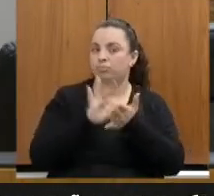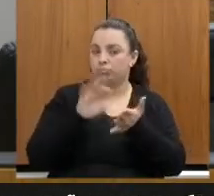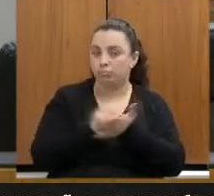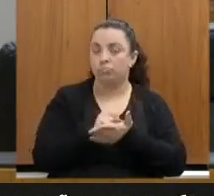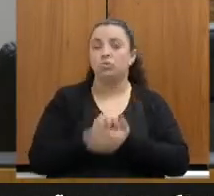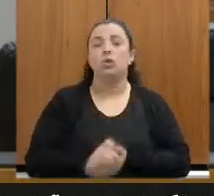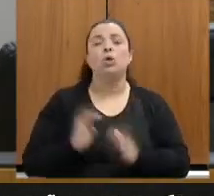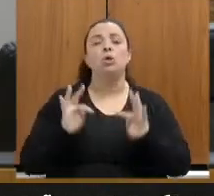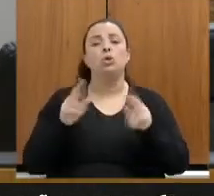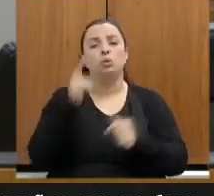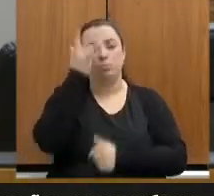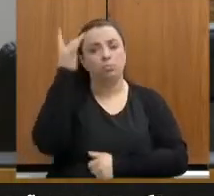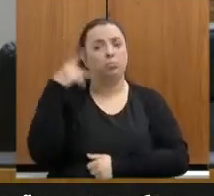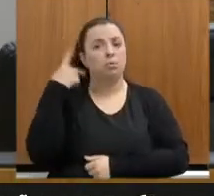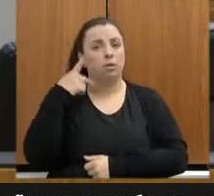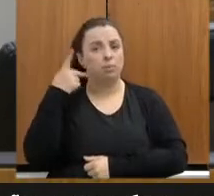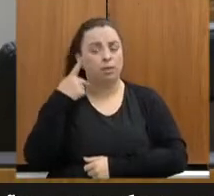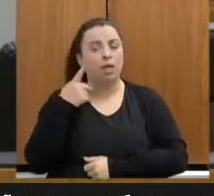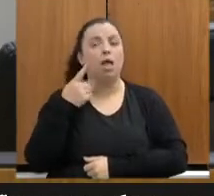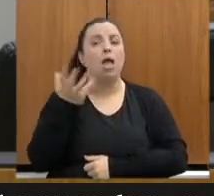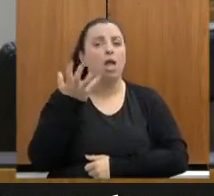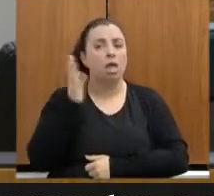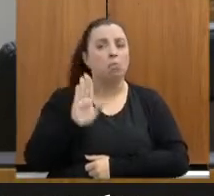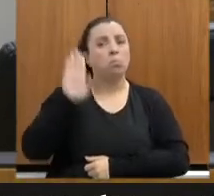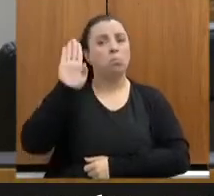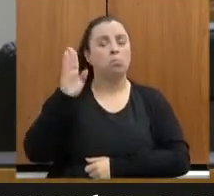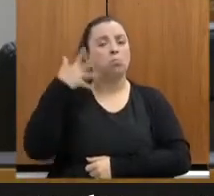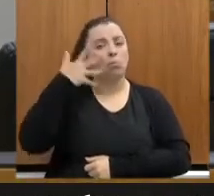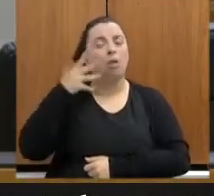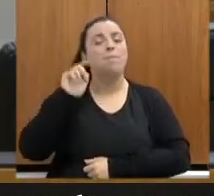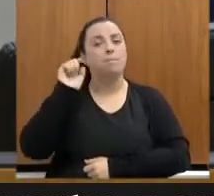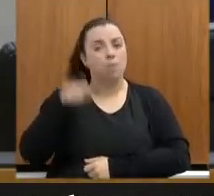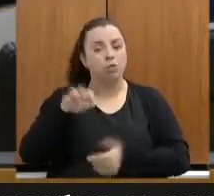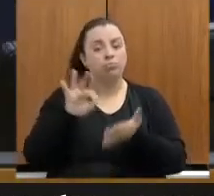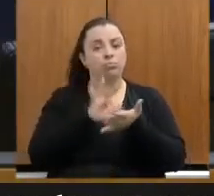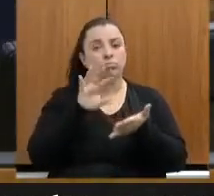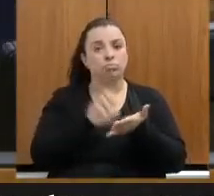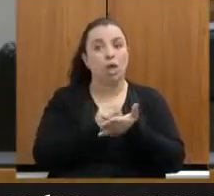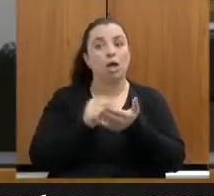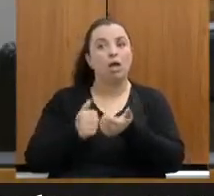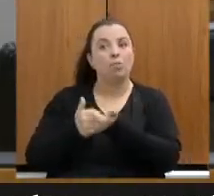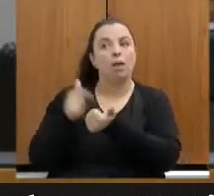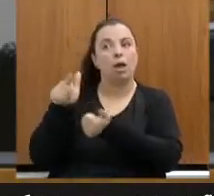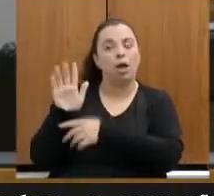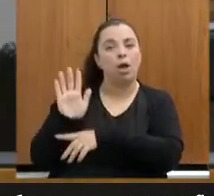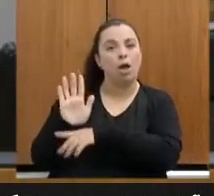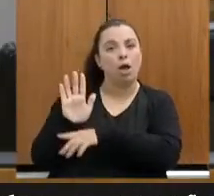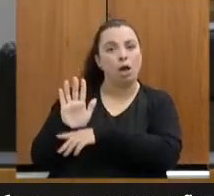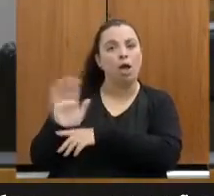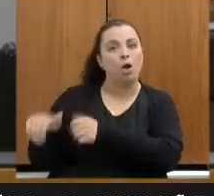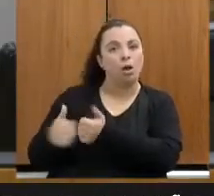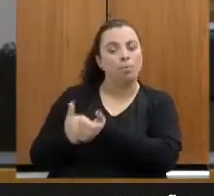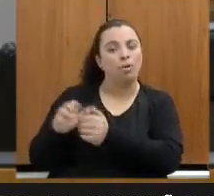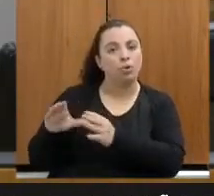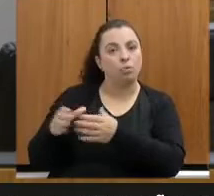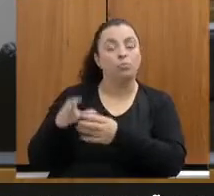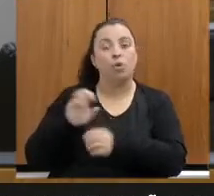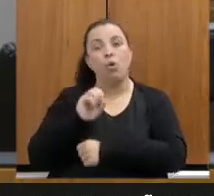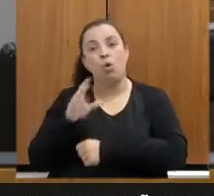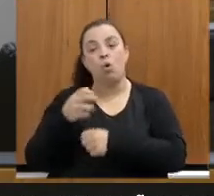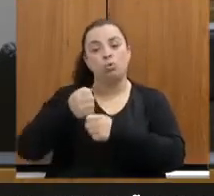fazer uso da palavra pode se inscrever pessoalmente junto assessoria da comissão ou pelo chat